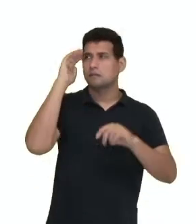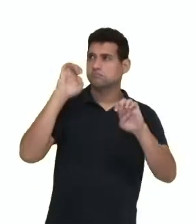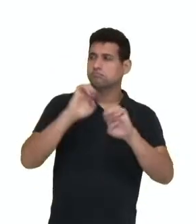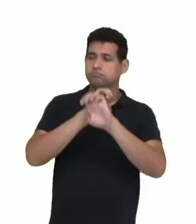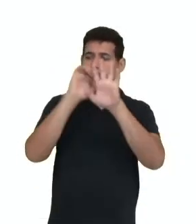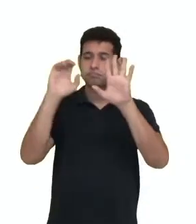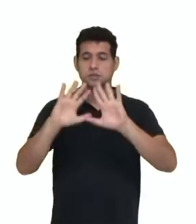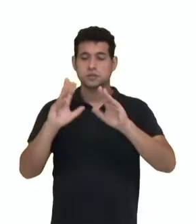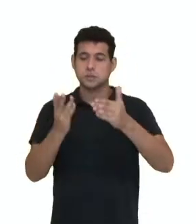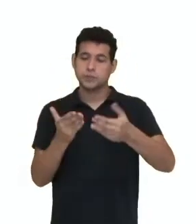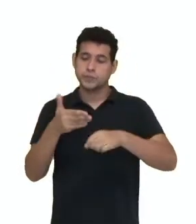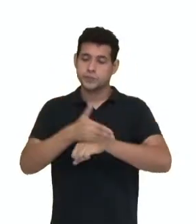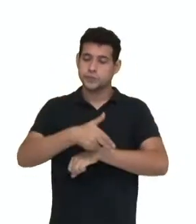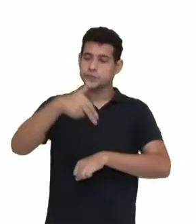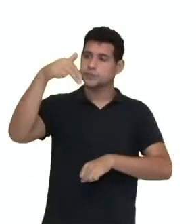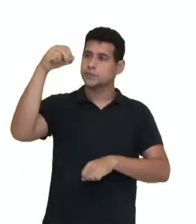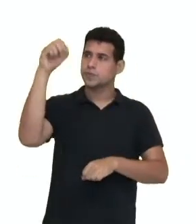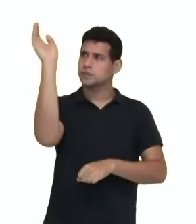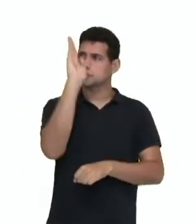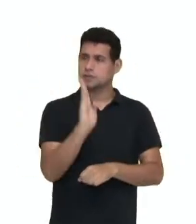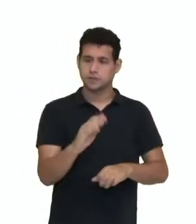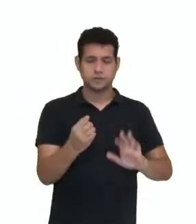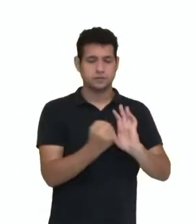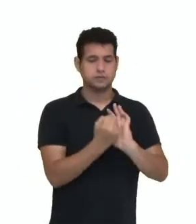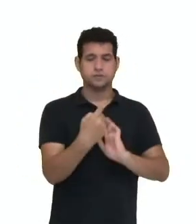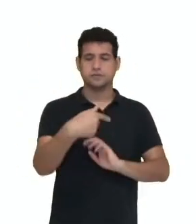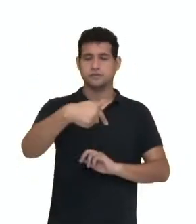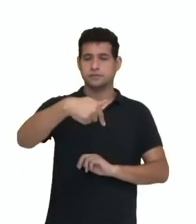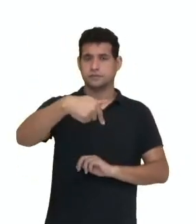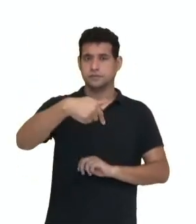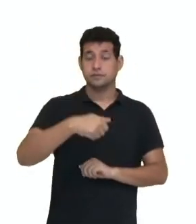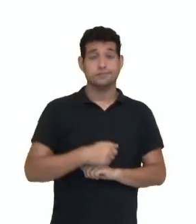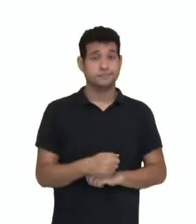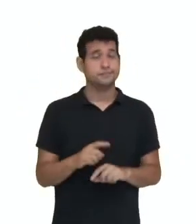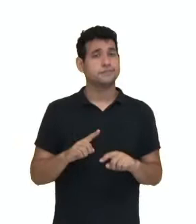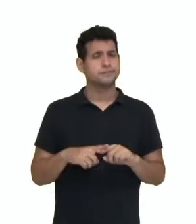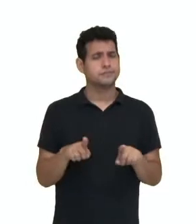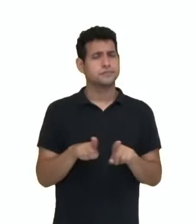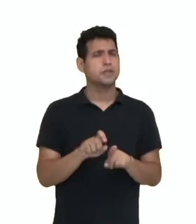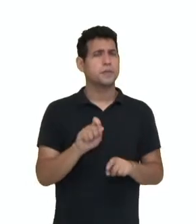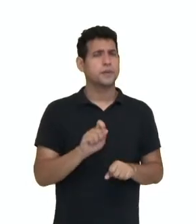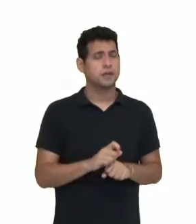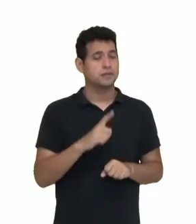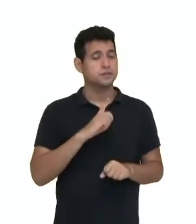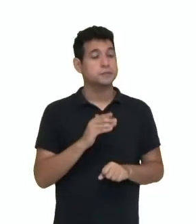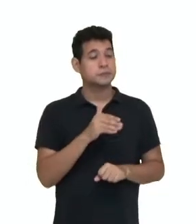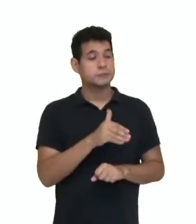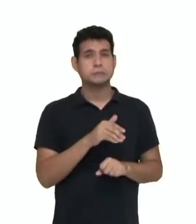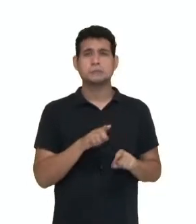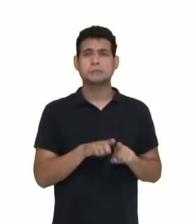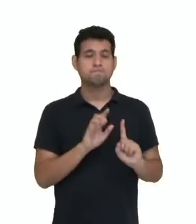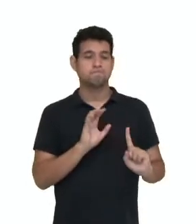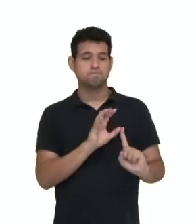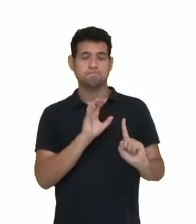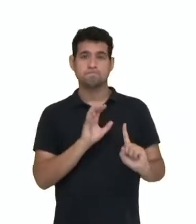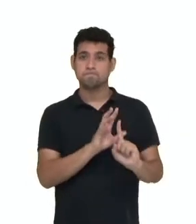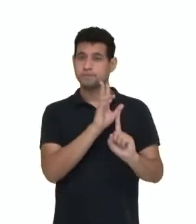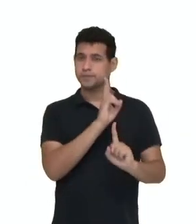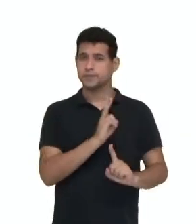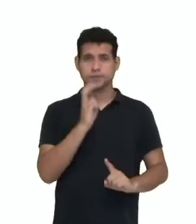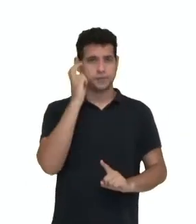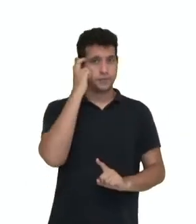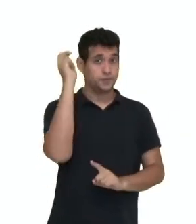invasões holandesas no Nordeste brasileiro no século XVII, bem como a sua presença e influência na cultura